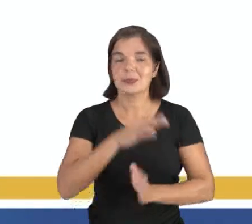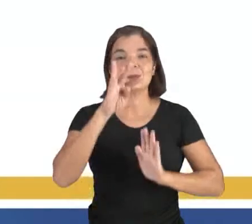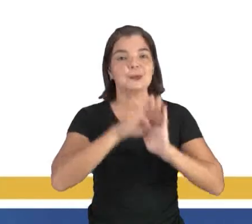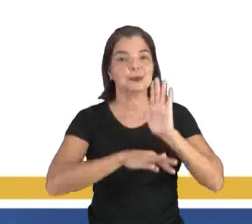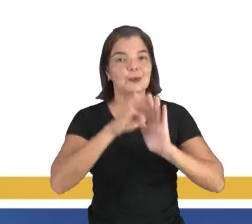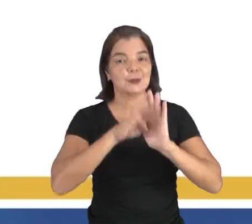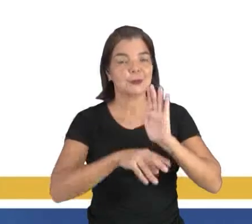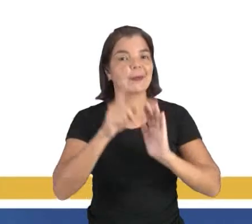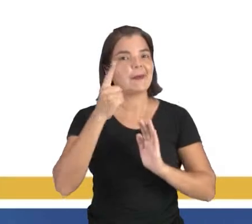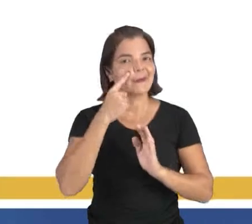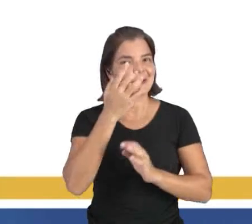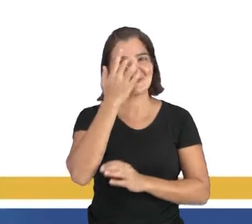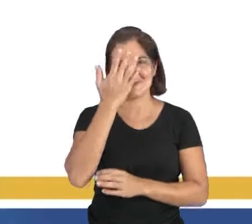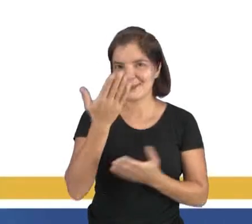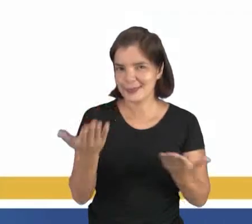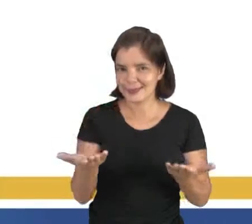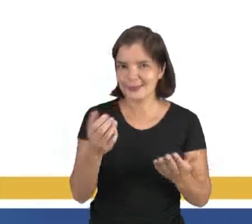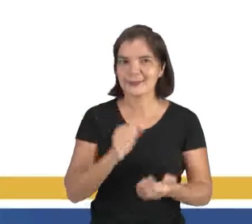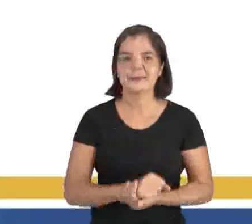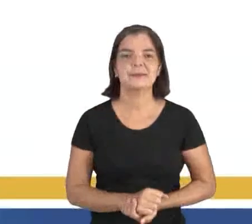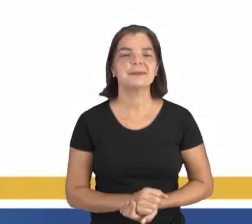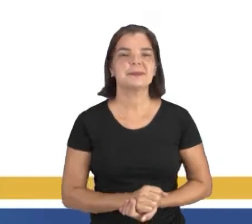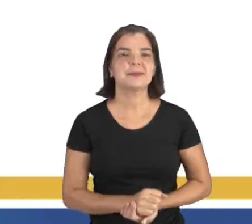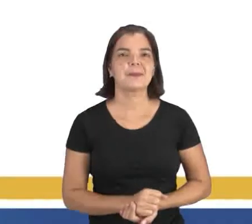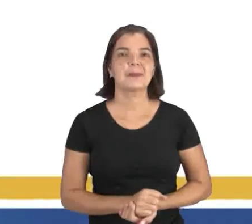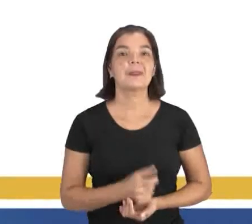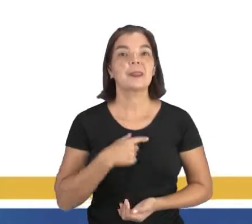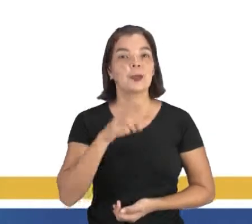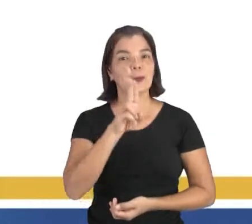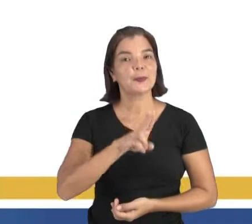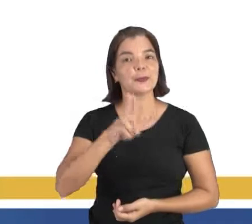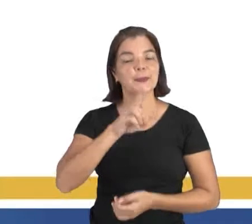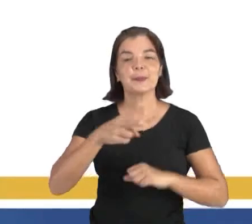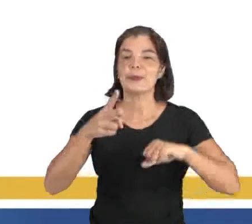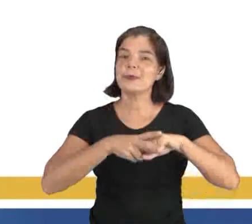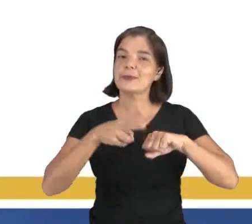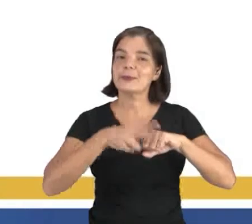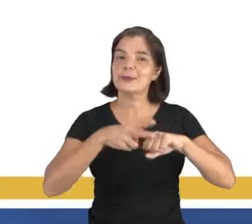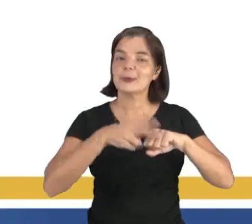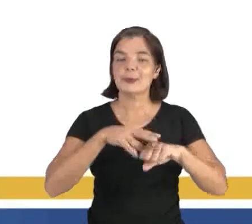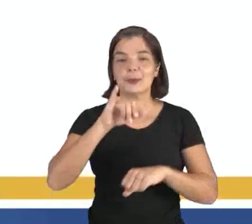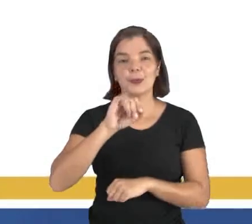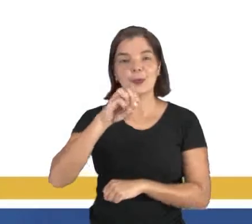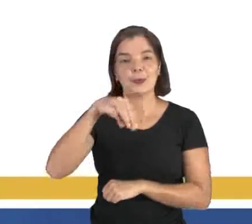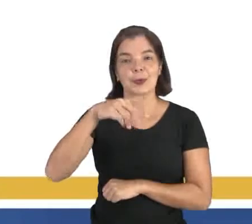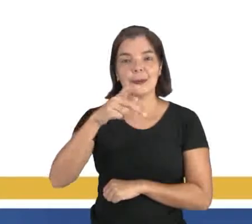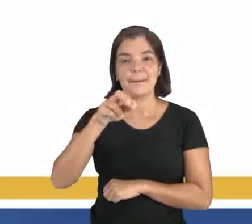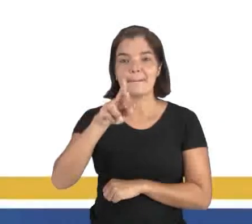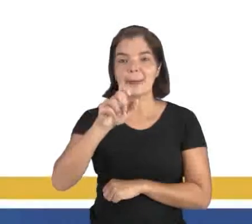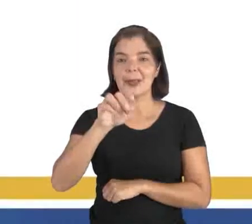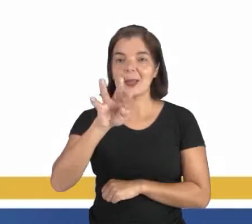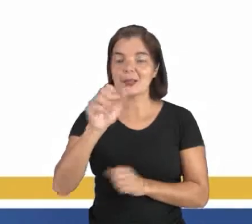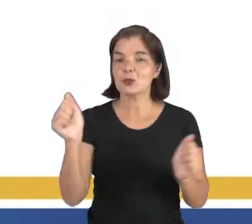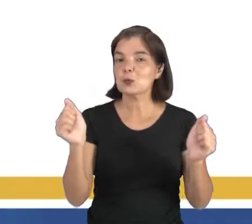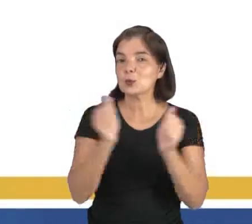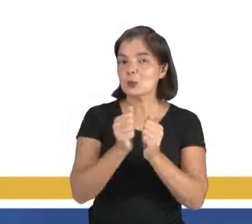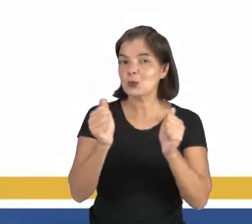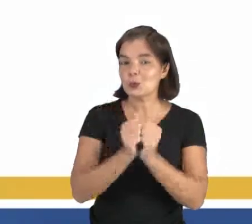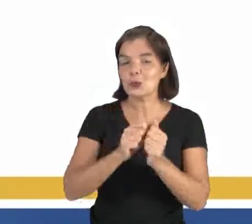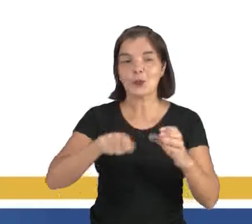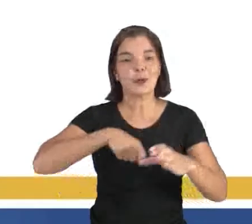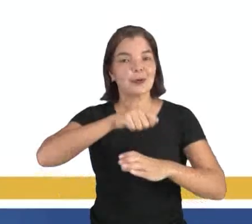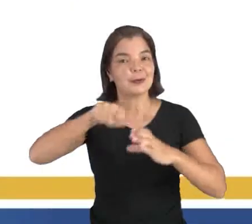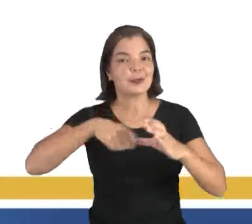texto? Isso ficou fácil. Observe. O uso do verbo no imperativo. Junte, adicione,